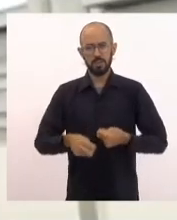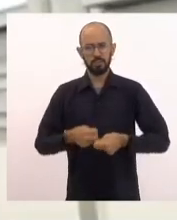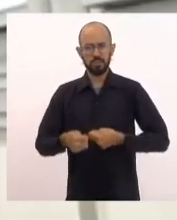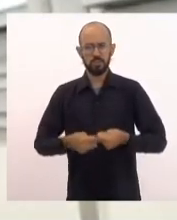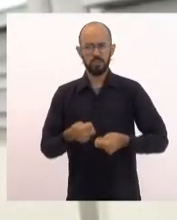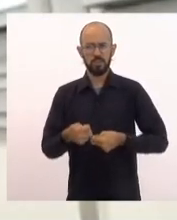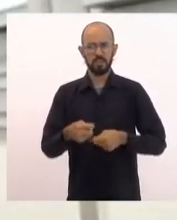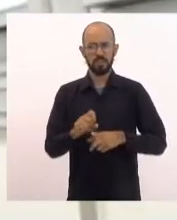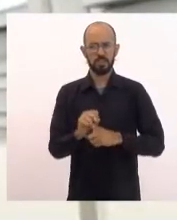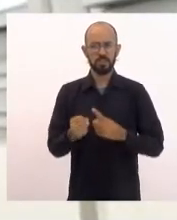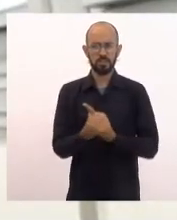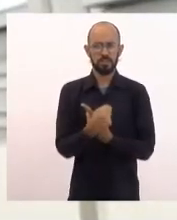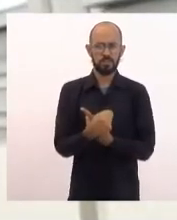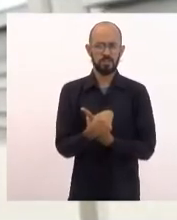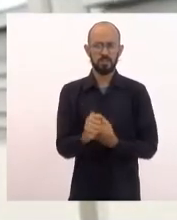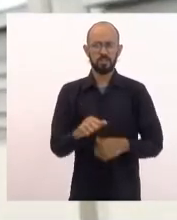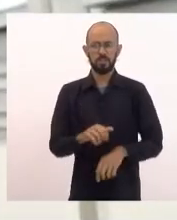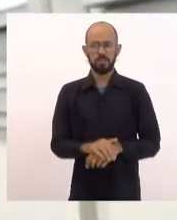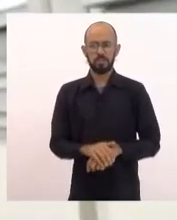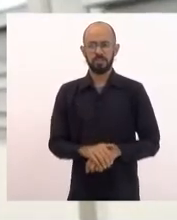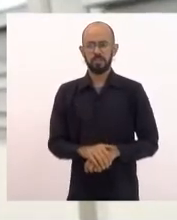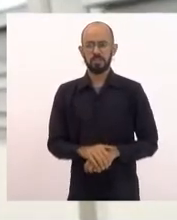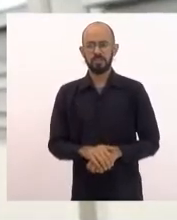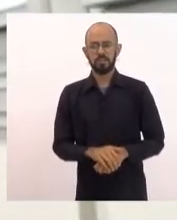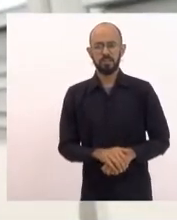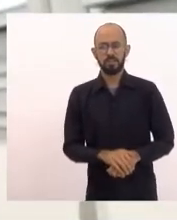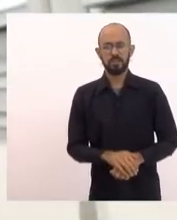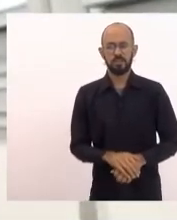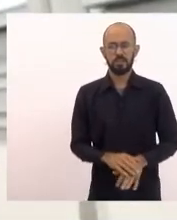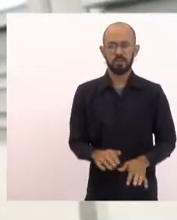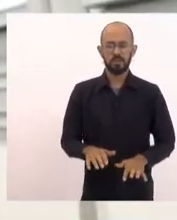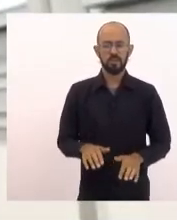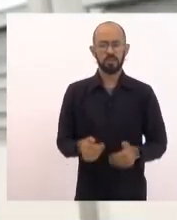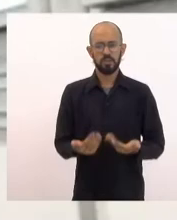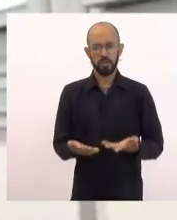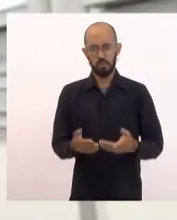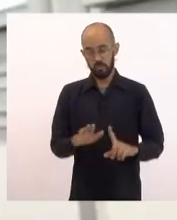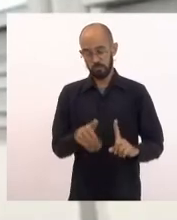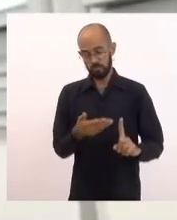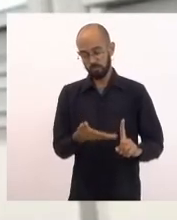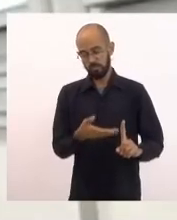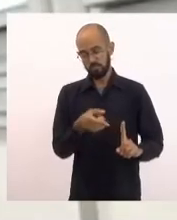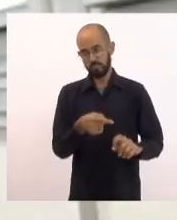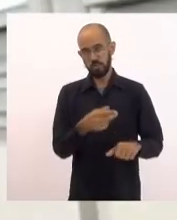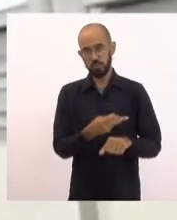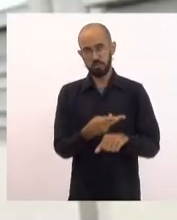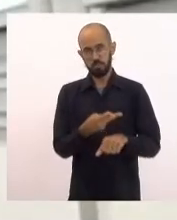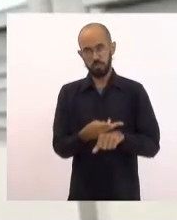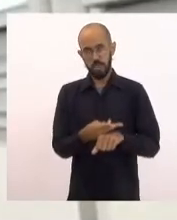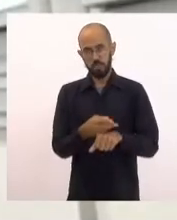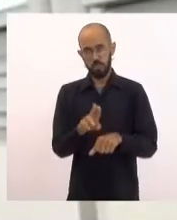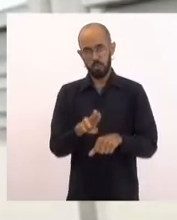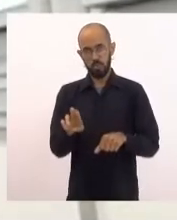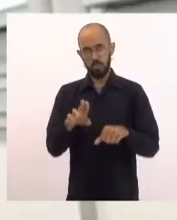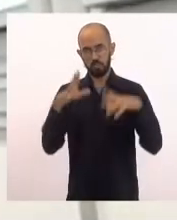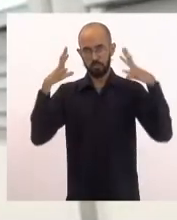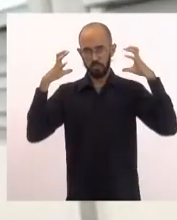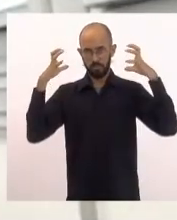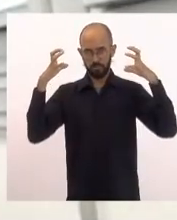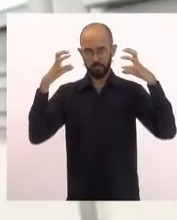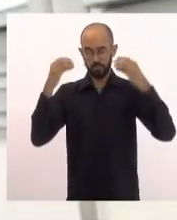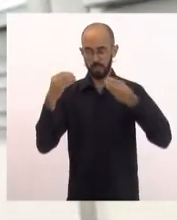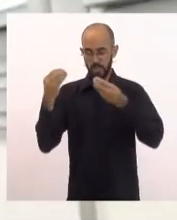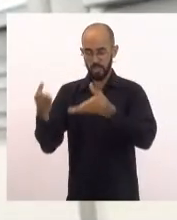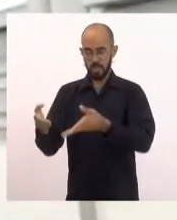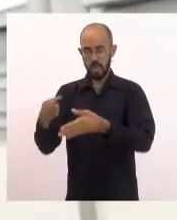escravista que não garante a dignidade da sua população. Então, ter um prêmio com o nome de Marielle Franco aqui na casa e entregar